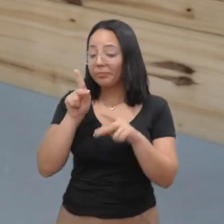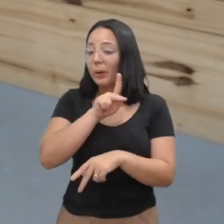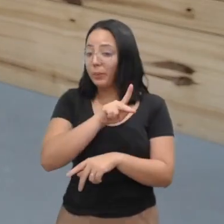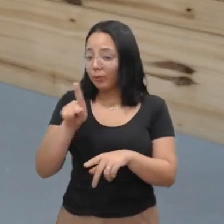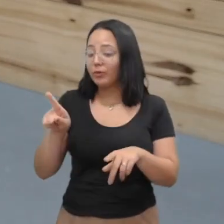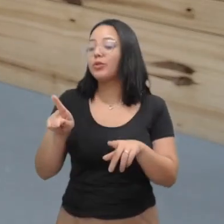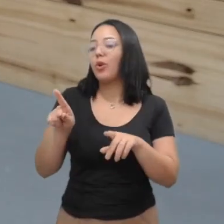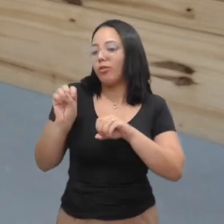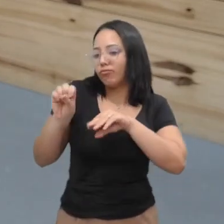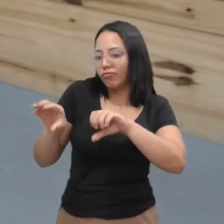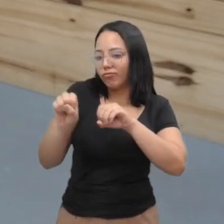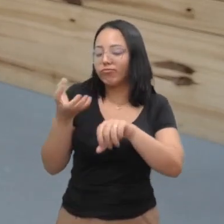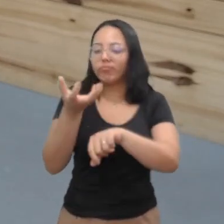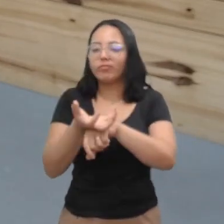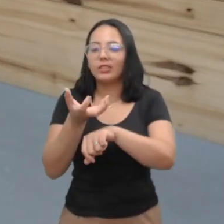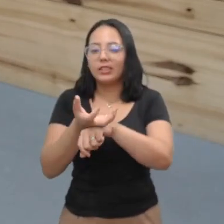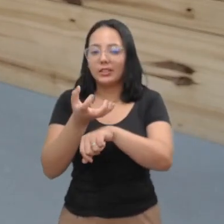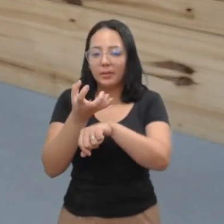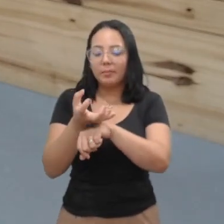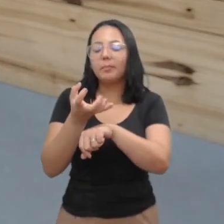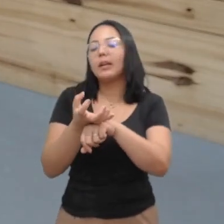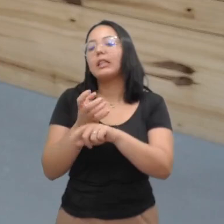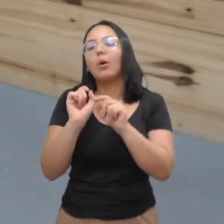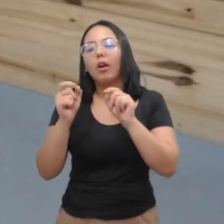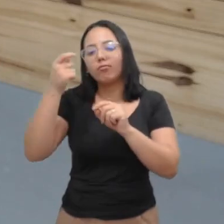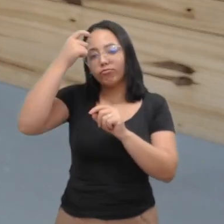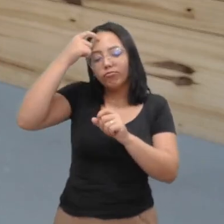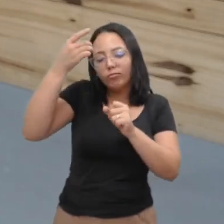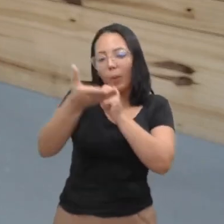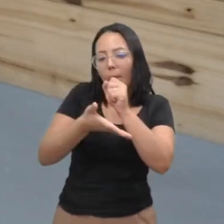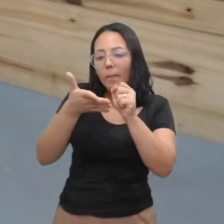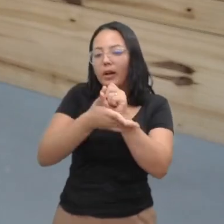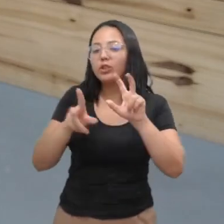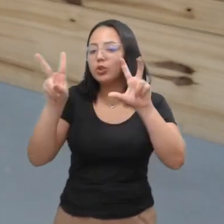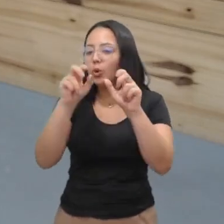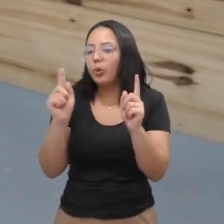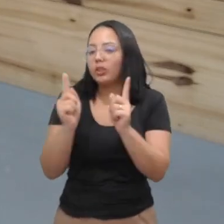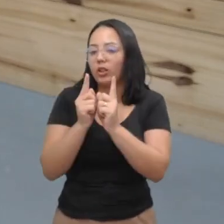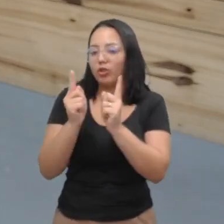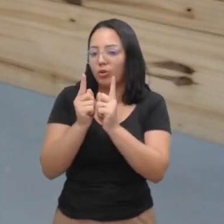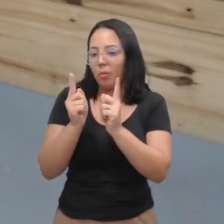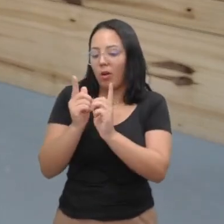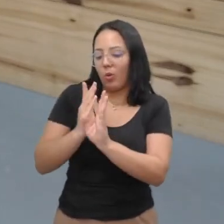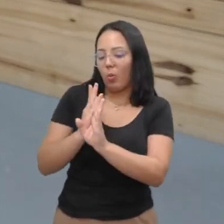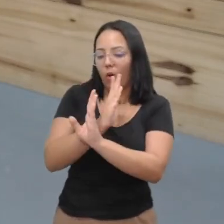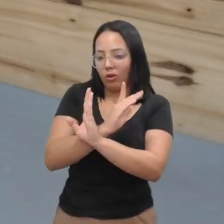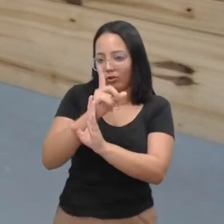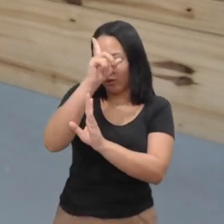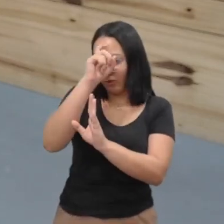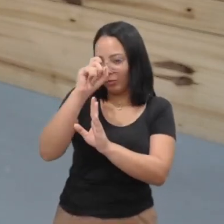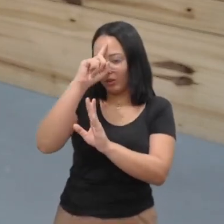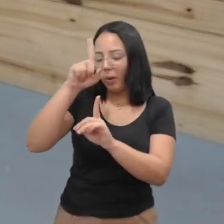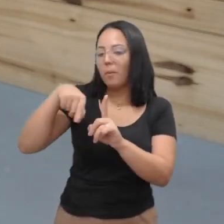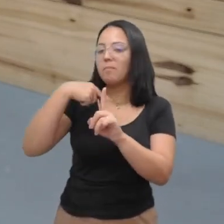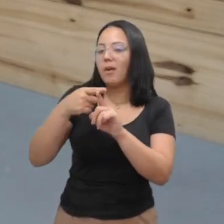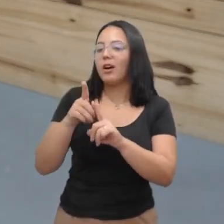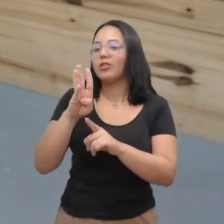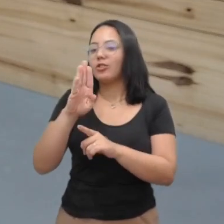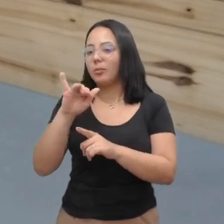professora formadora da disciplina de noções básicas sobre atendimento pré-hospitalar e